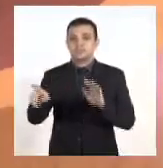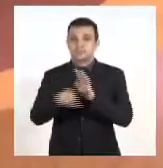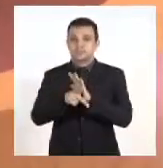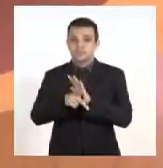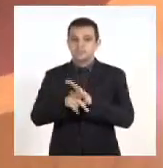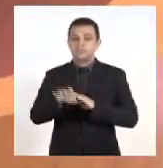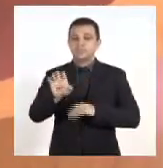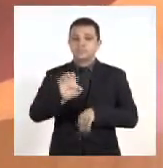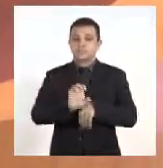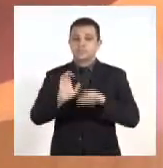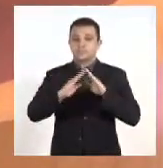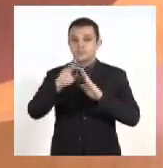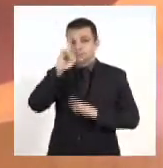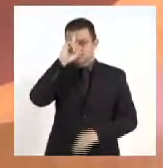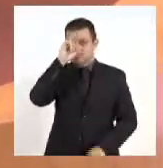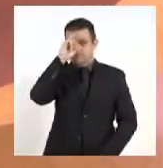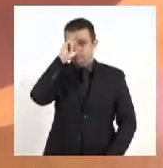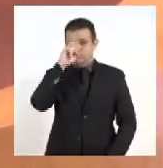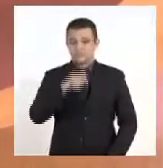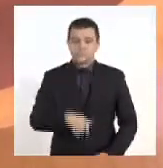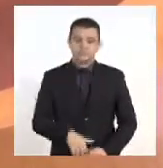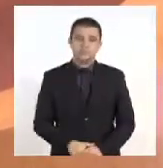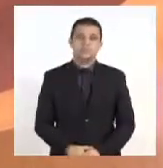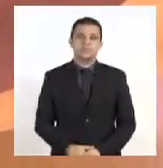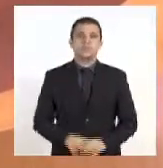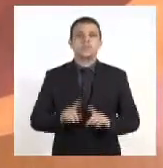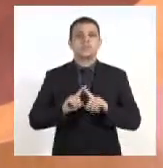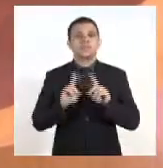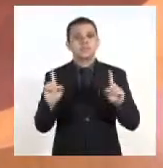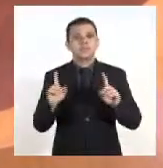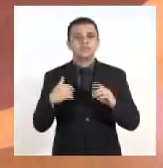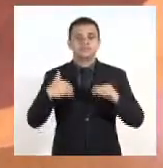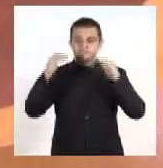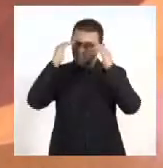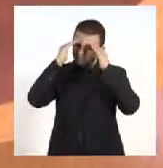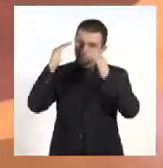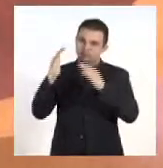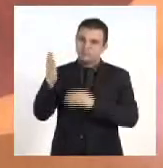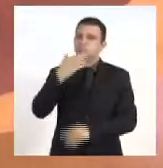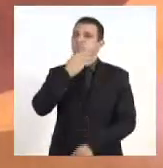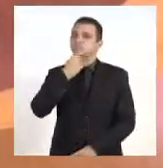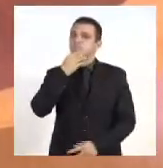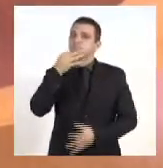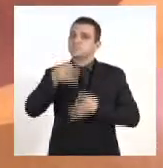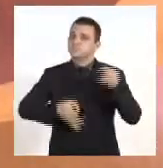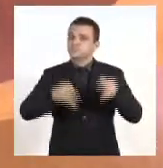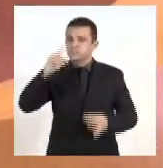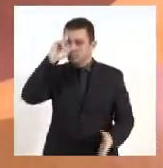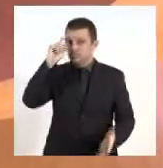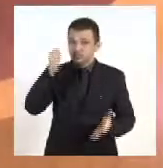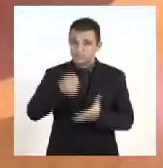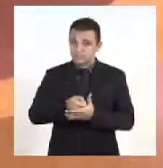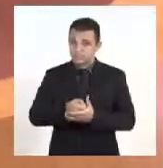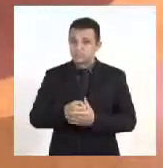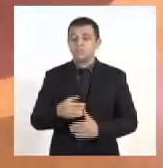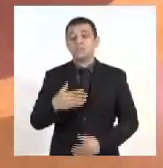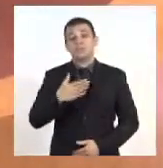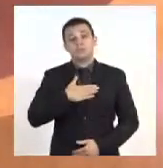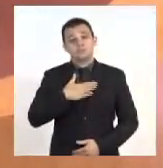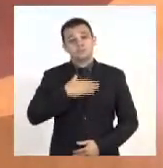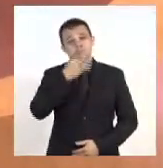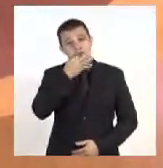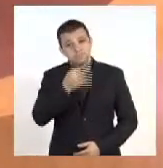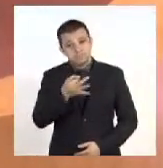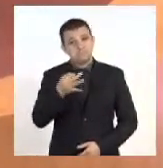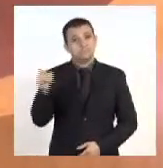respeitando a decisão do juiz, que no meu entendimento foi levado ao